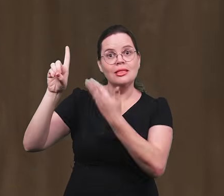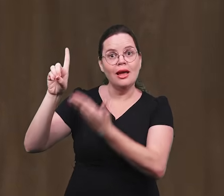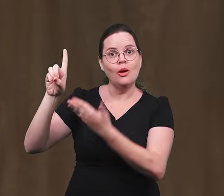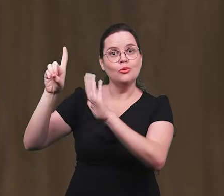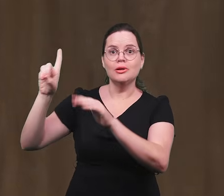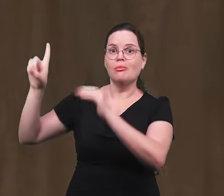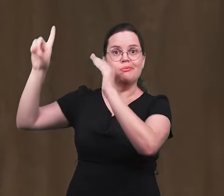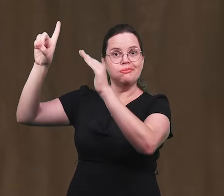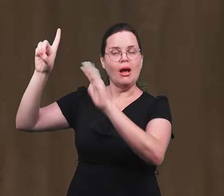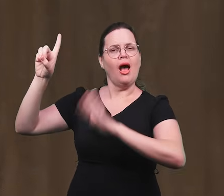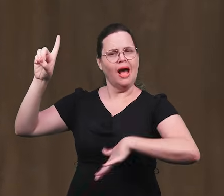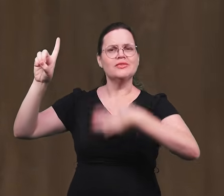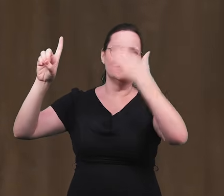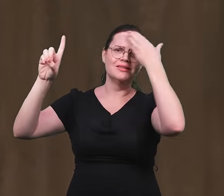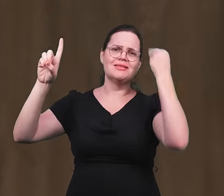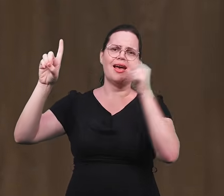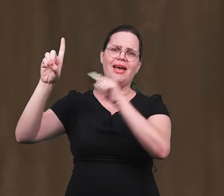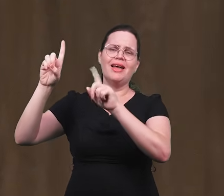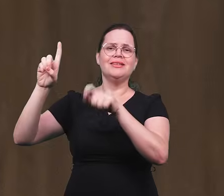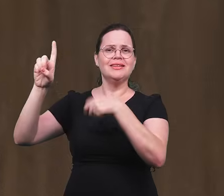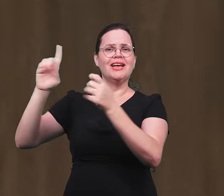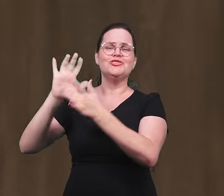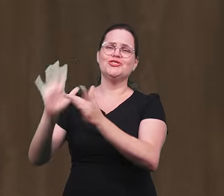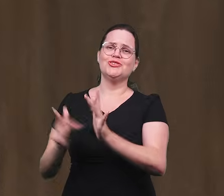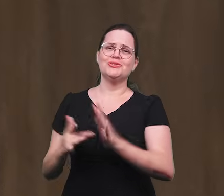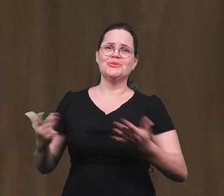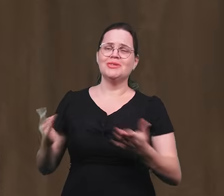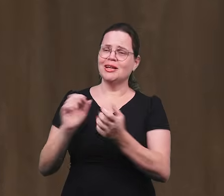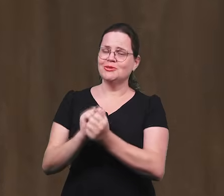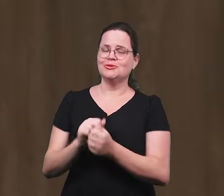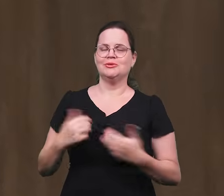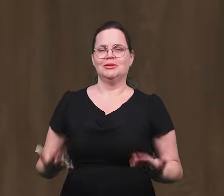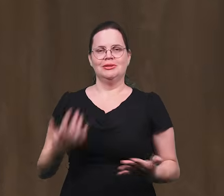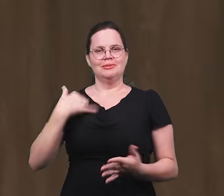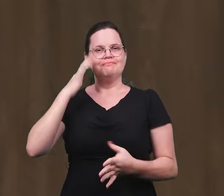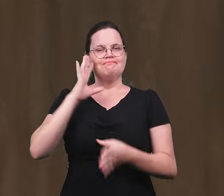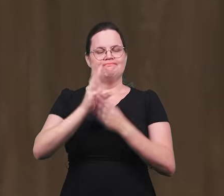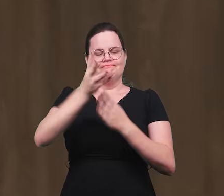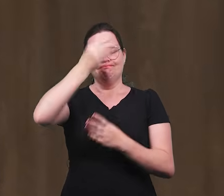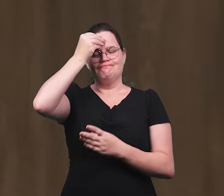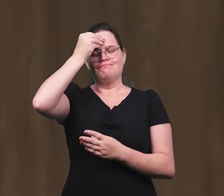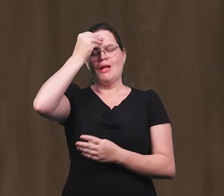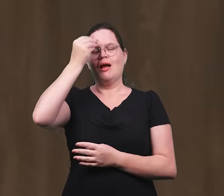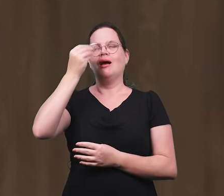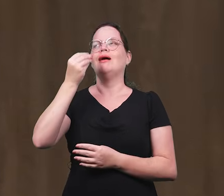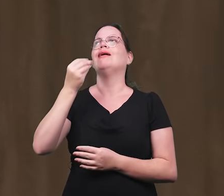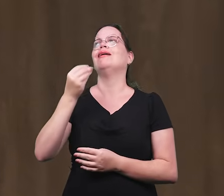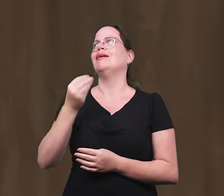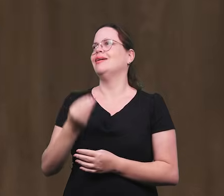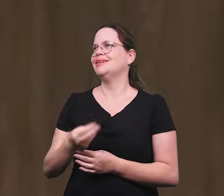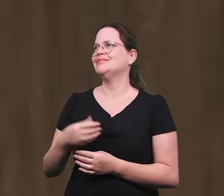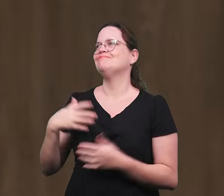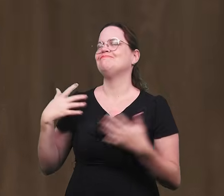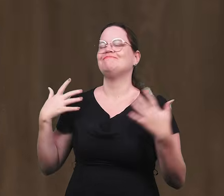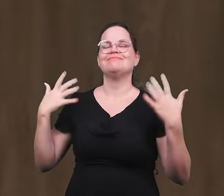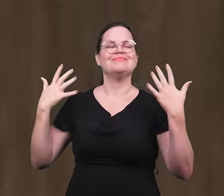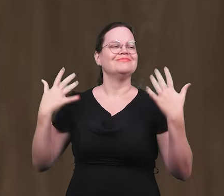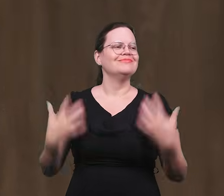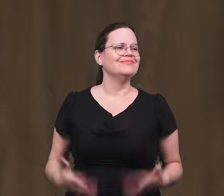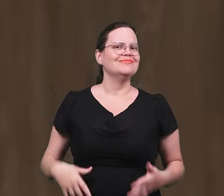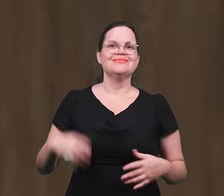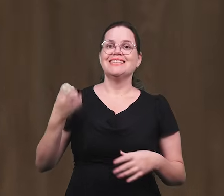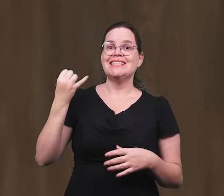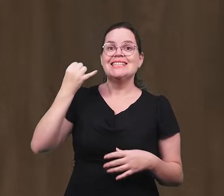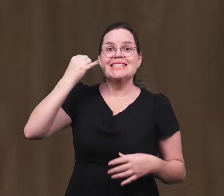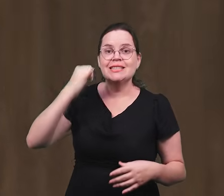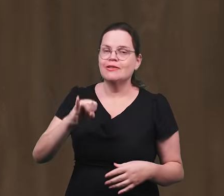nosso lado é o Senhor Jesus. Então, que essa mensagem, né, possa ficar, né? Se tu conheceras,